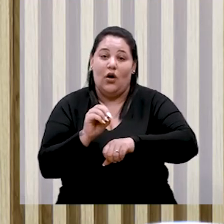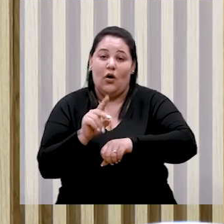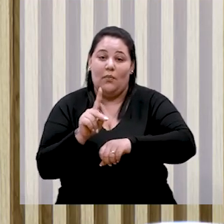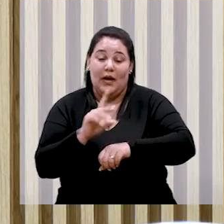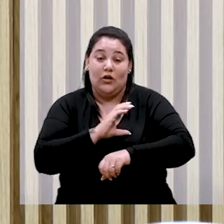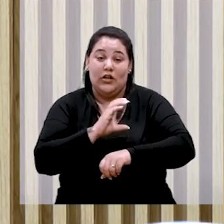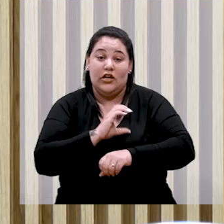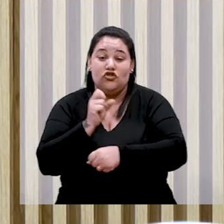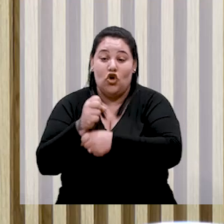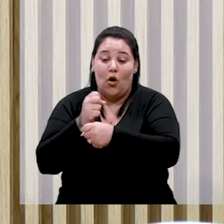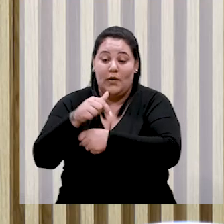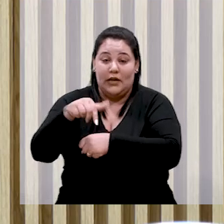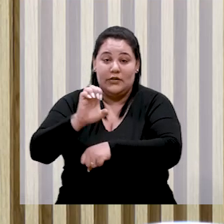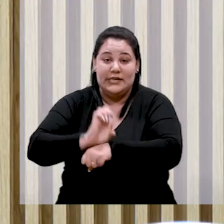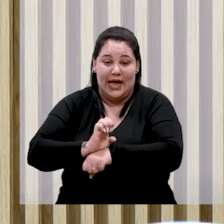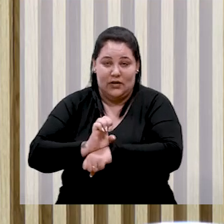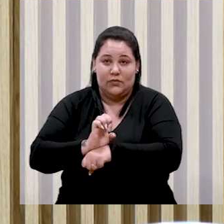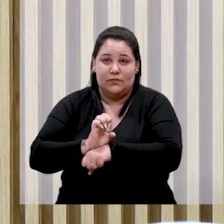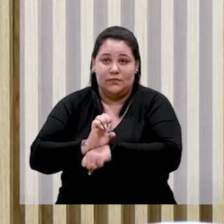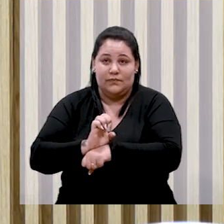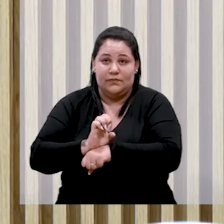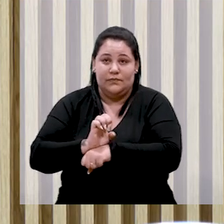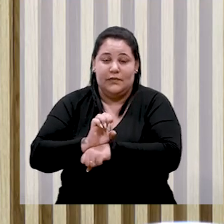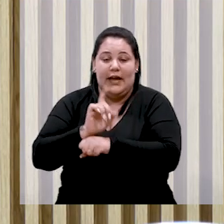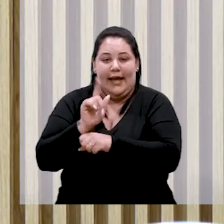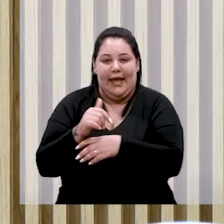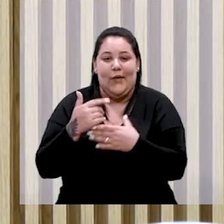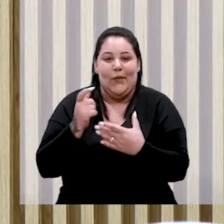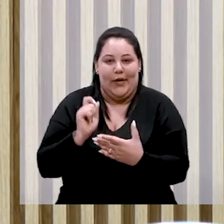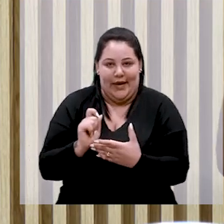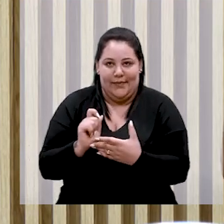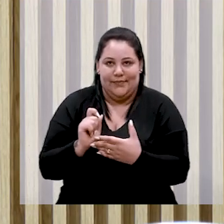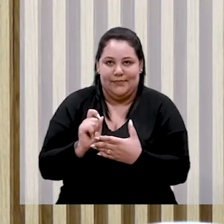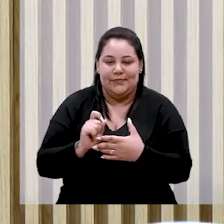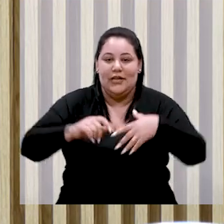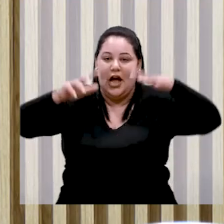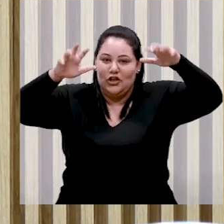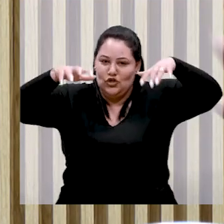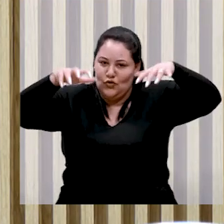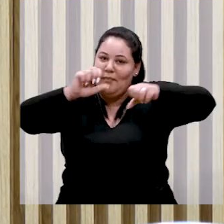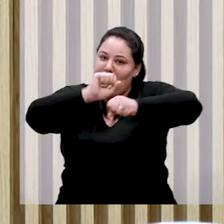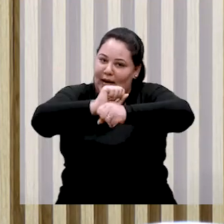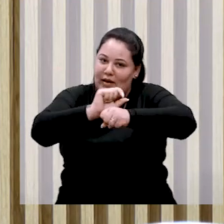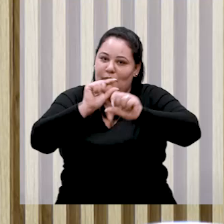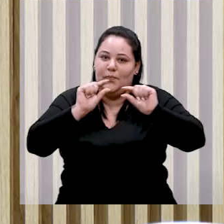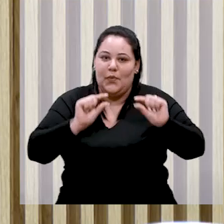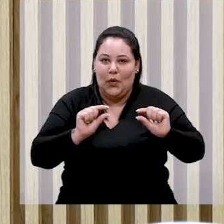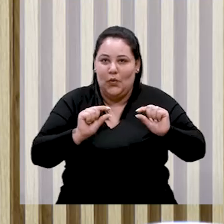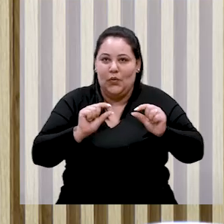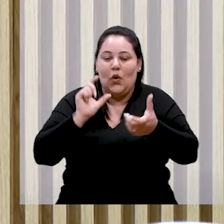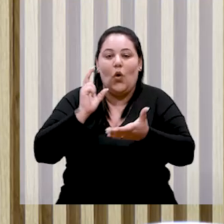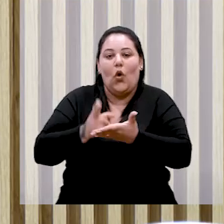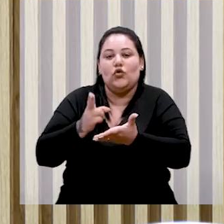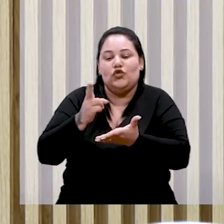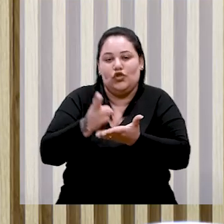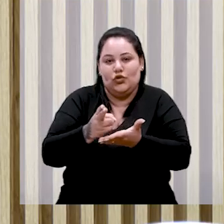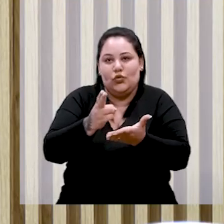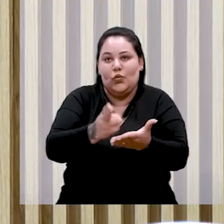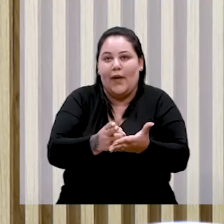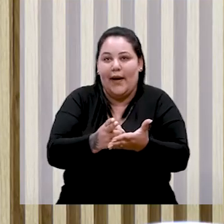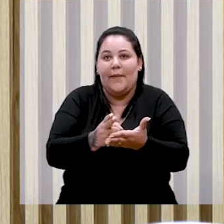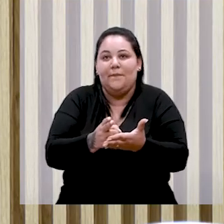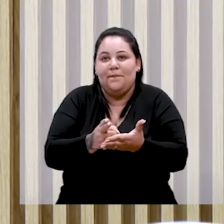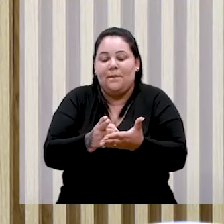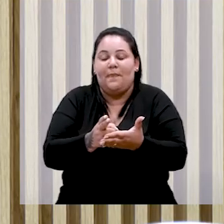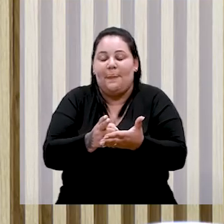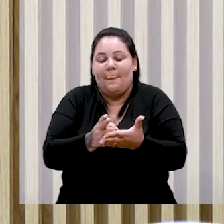aqui, que atende aqui a nossa região, é de que se o tempo nos der uma ajudinha, né, claro, continuar nos